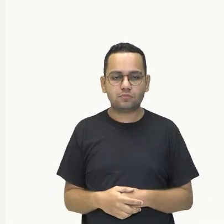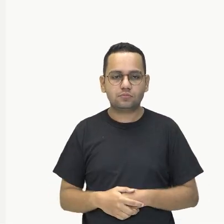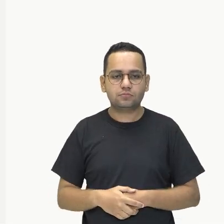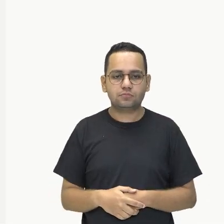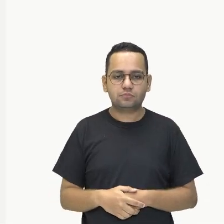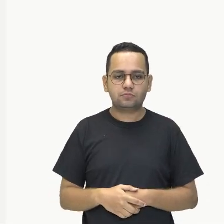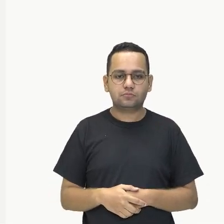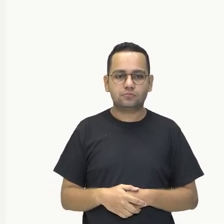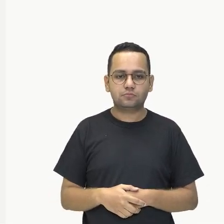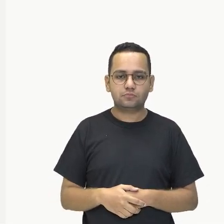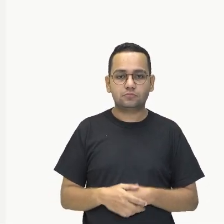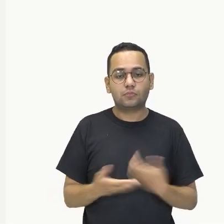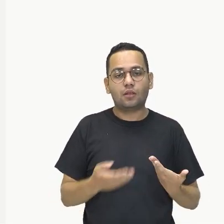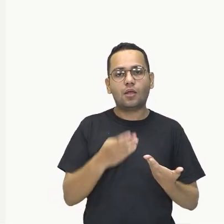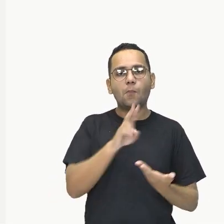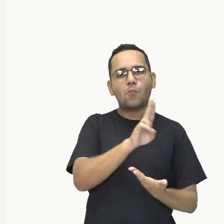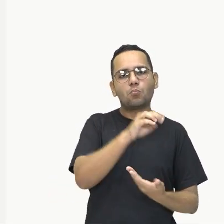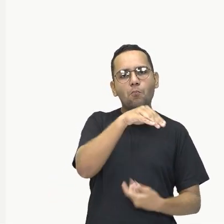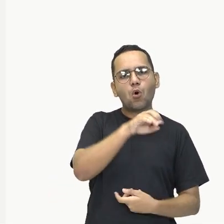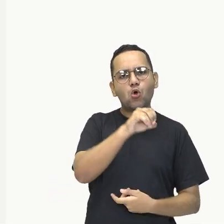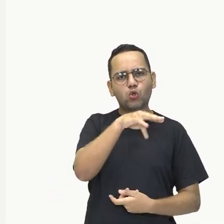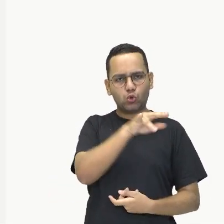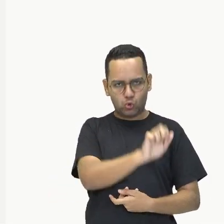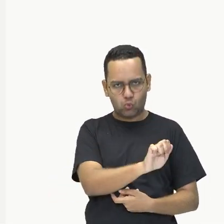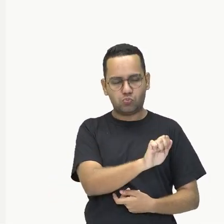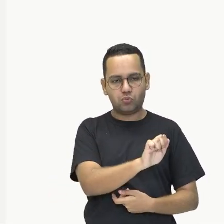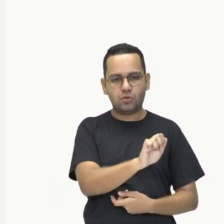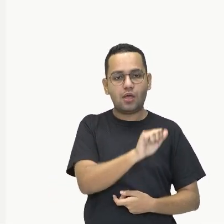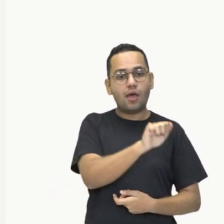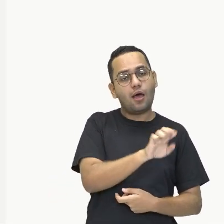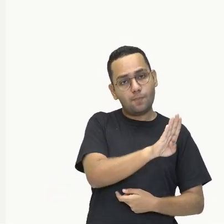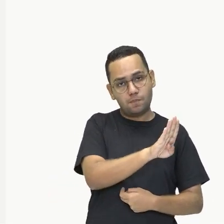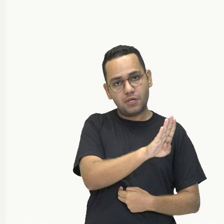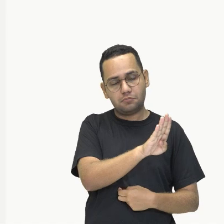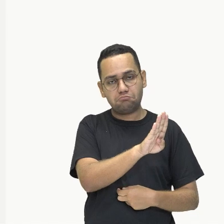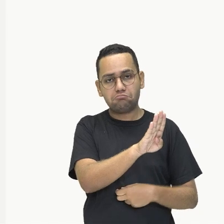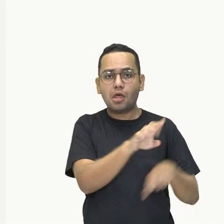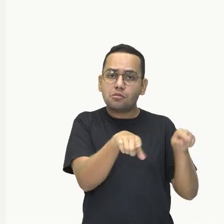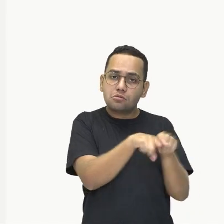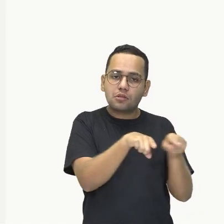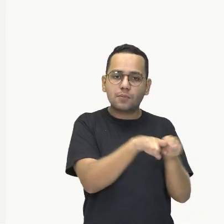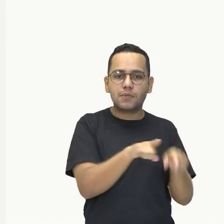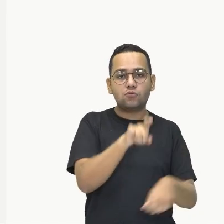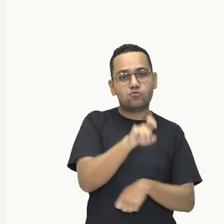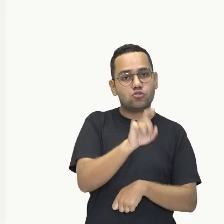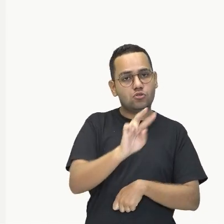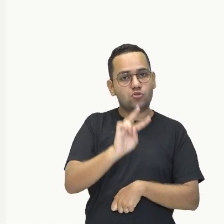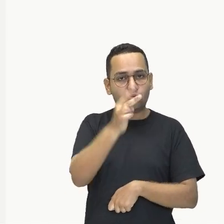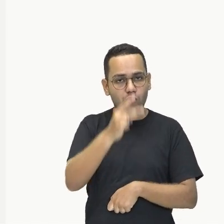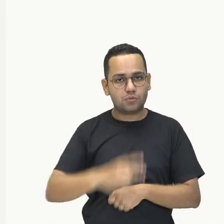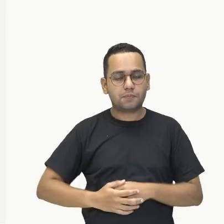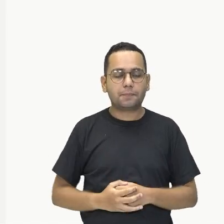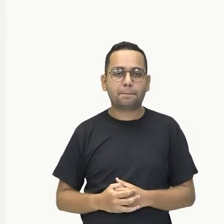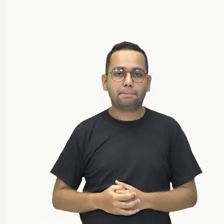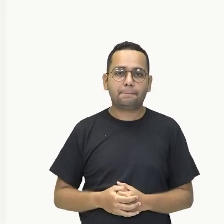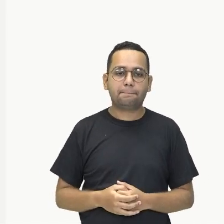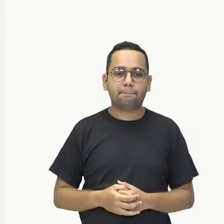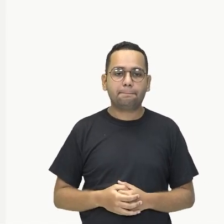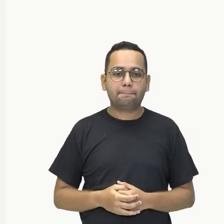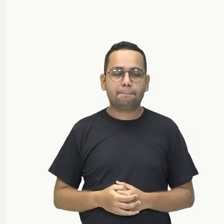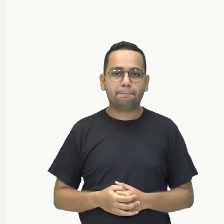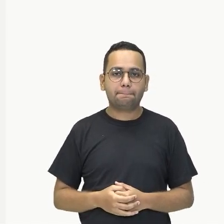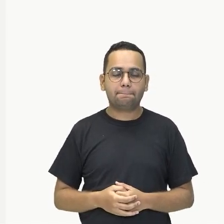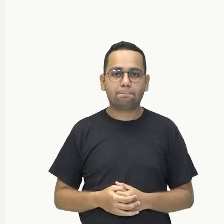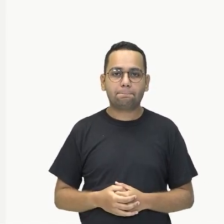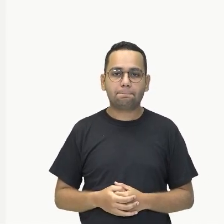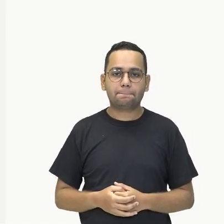eu tenho aqui o meu monômio AB e nós temos aqui o monômio x ao quadrado, tá